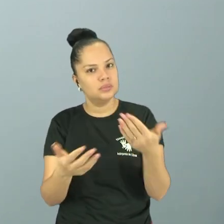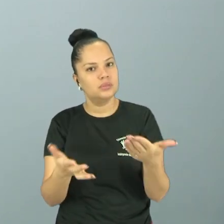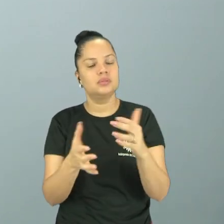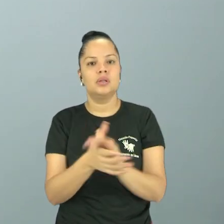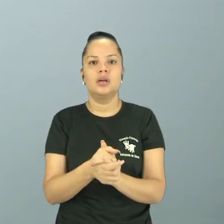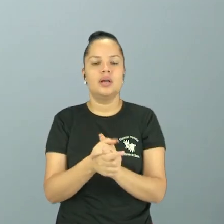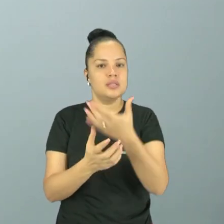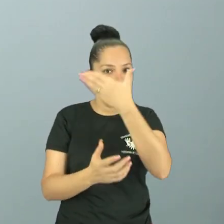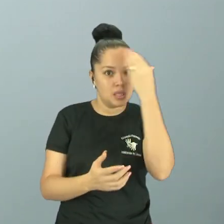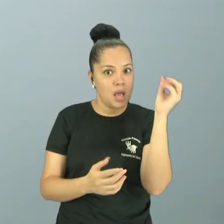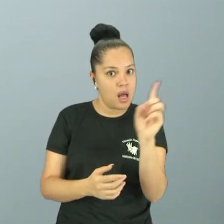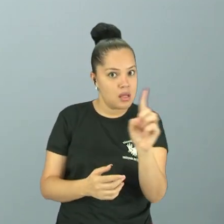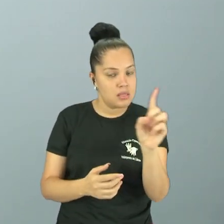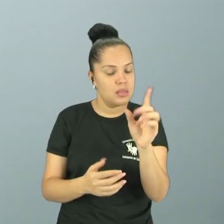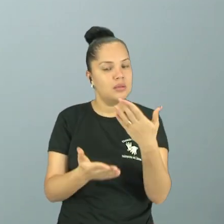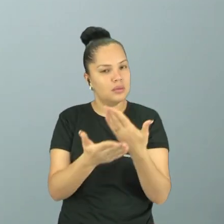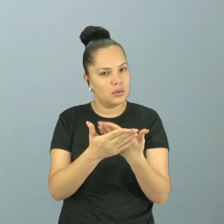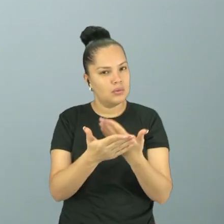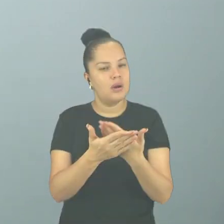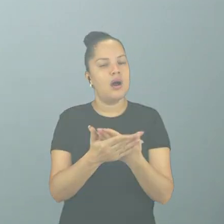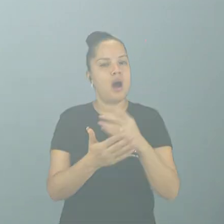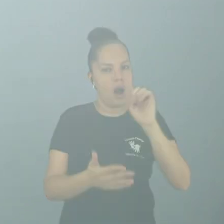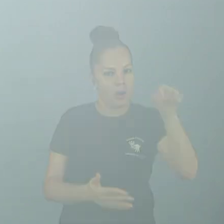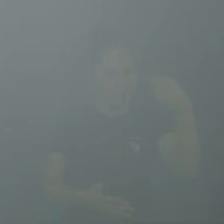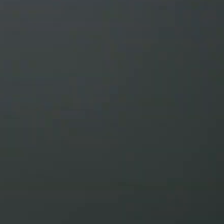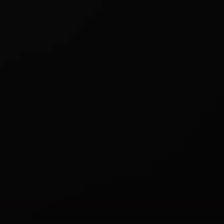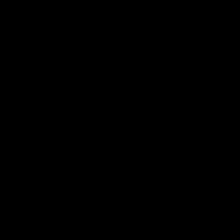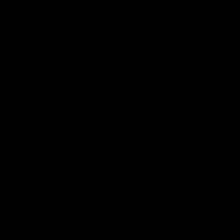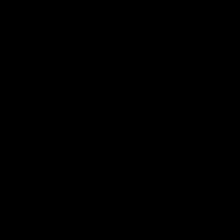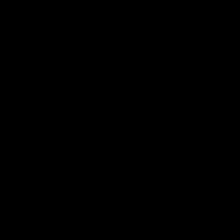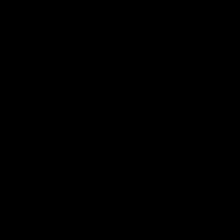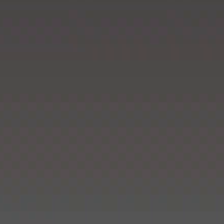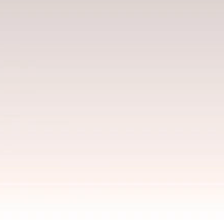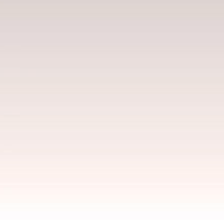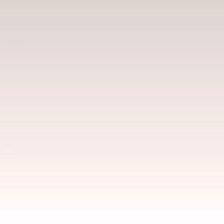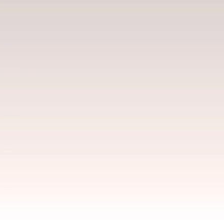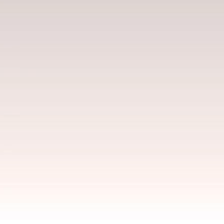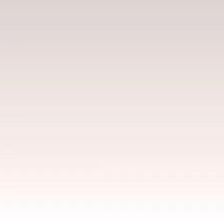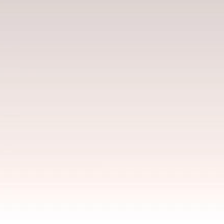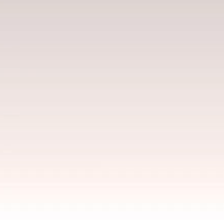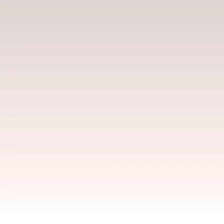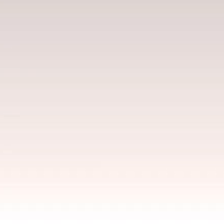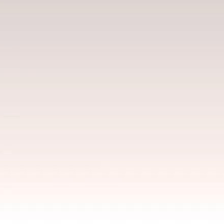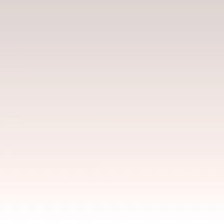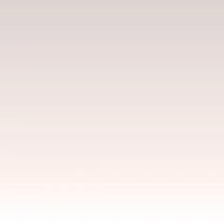Então não deixe de assistir as nossas próximas aulas e até mais.